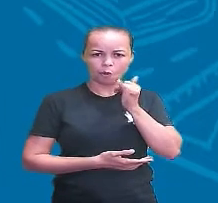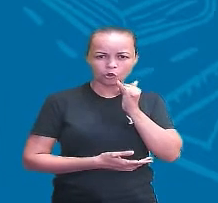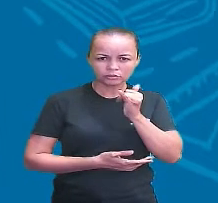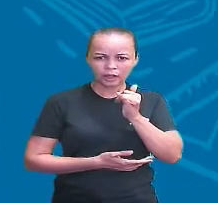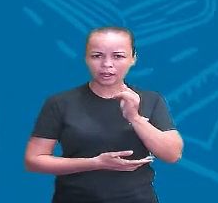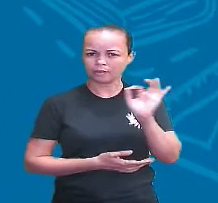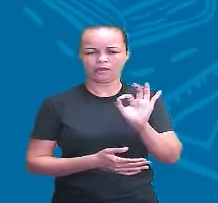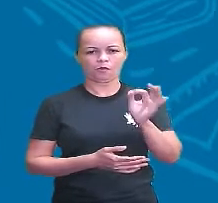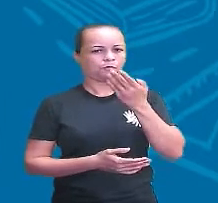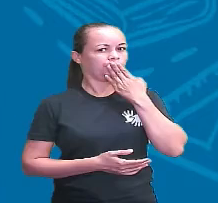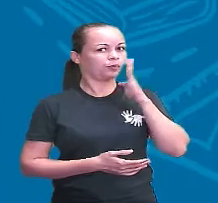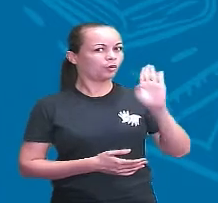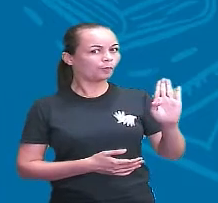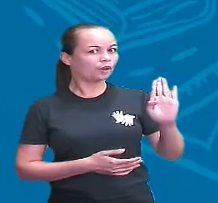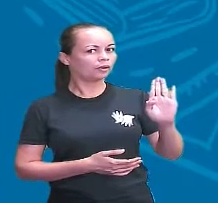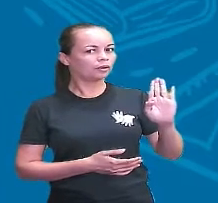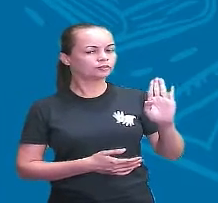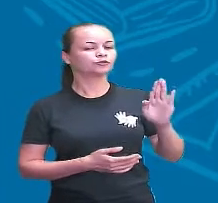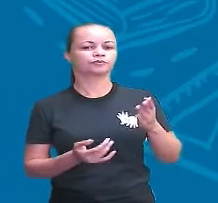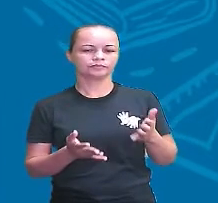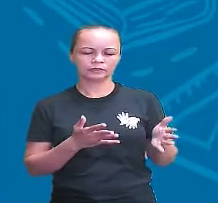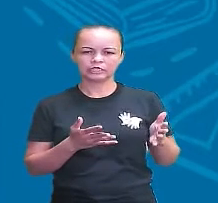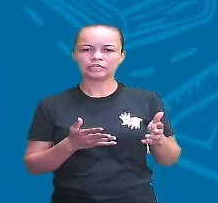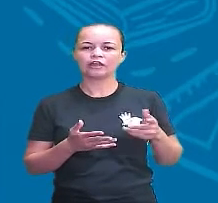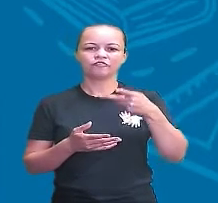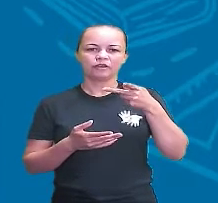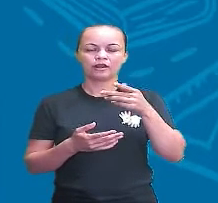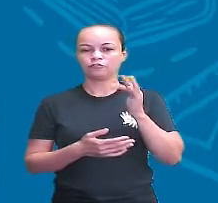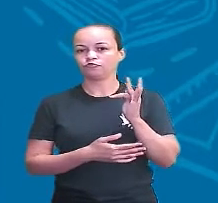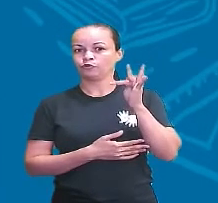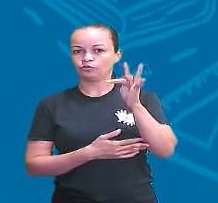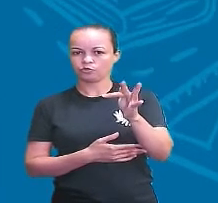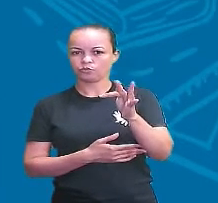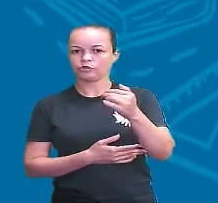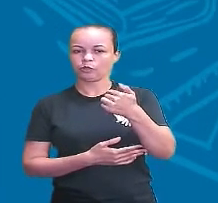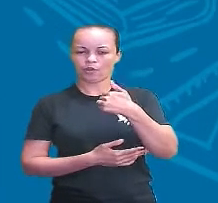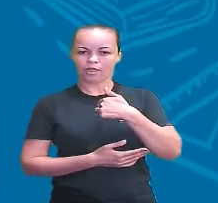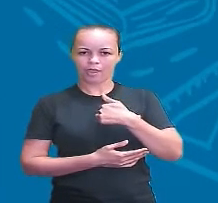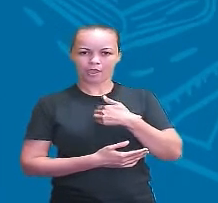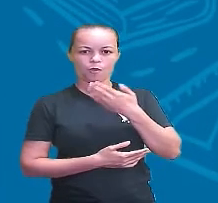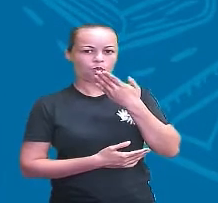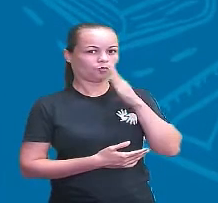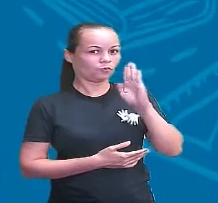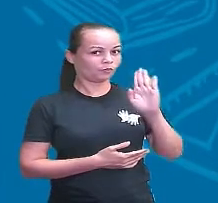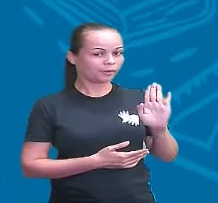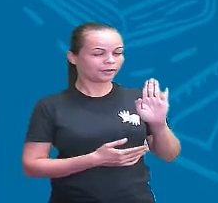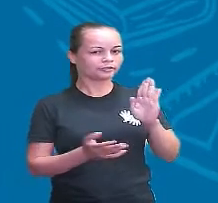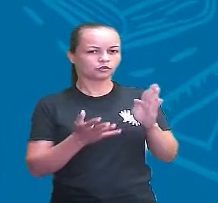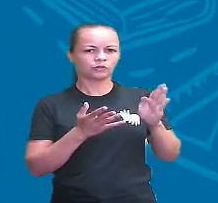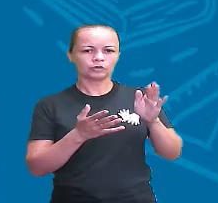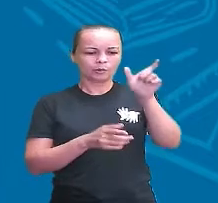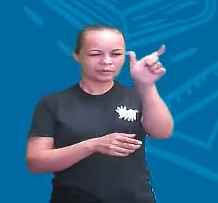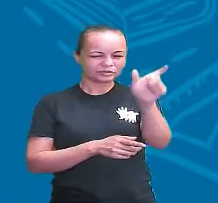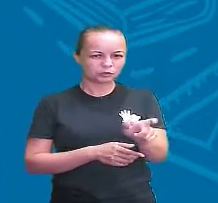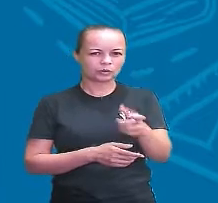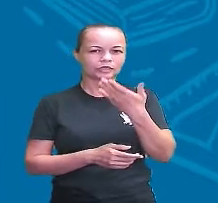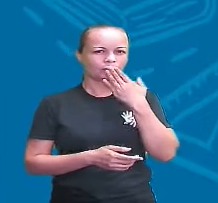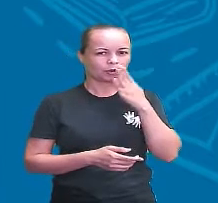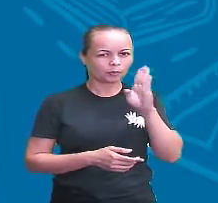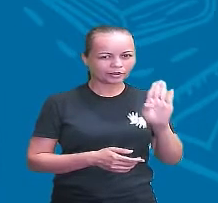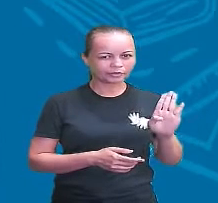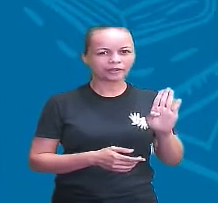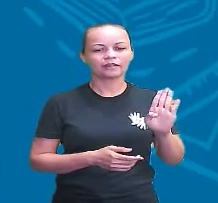Então, promessa. Está falando sobre algo de futuro. Empregando aí alguma promessa que alguém está prometendo fazer algo para